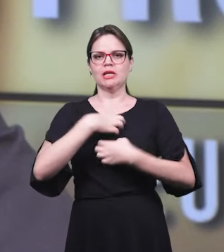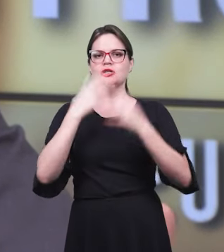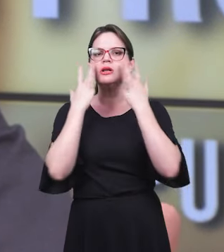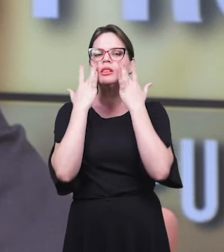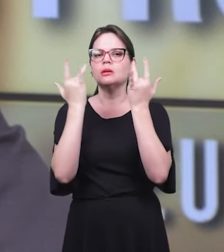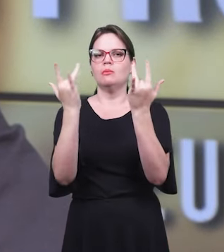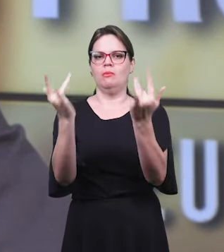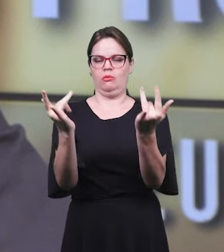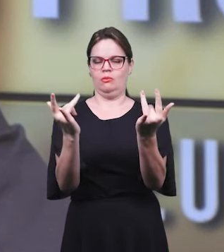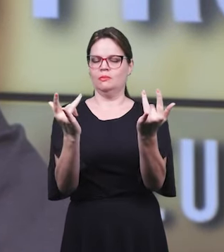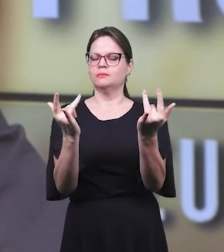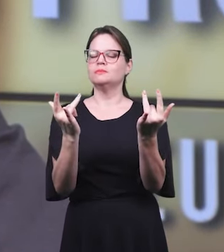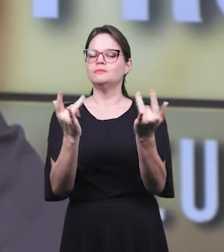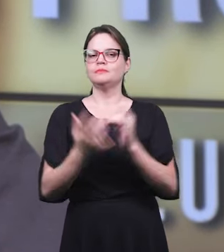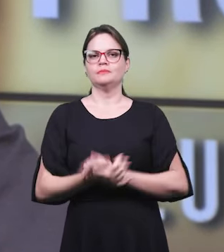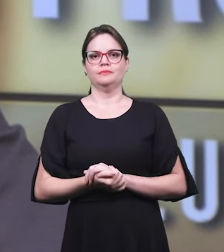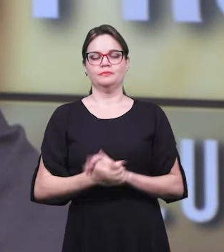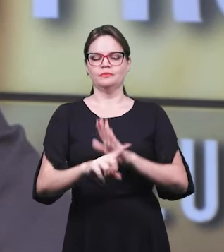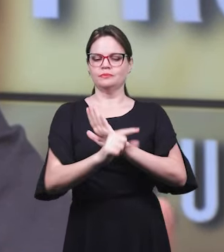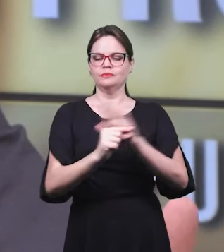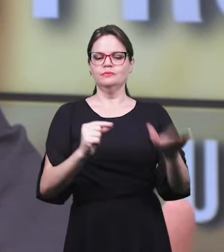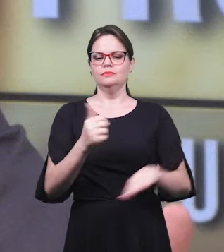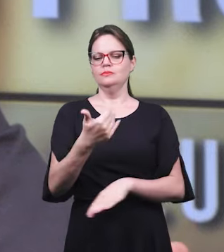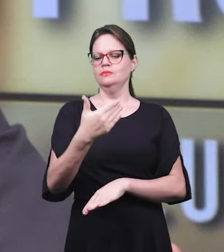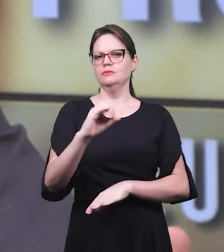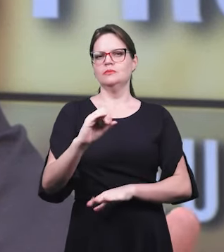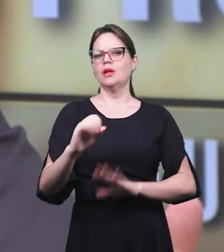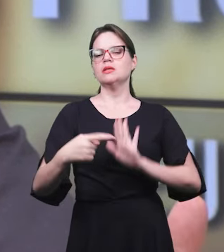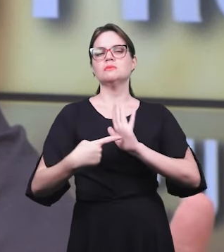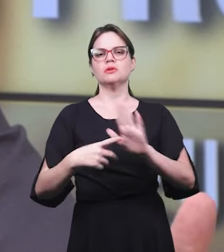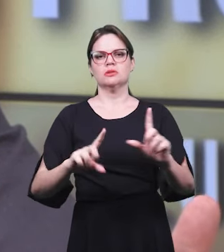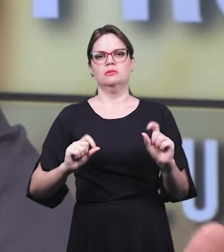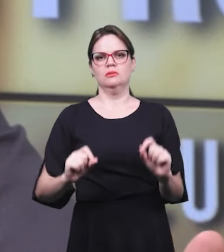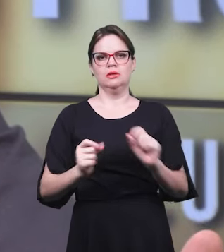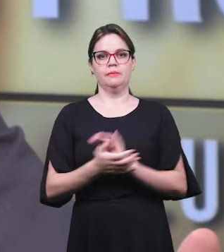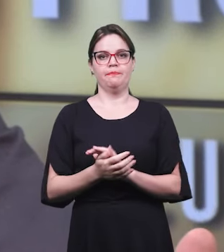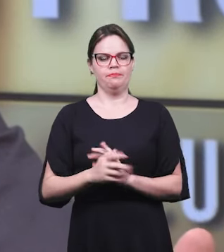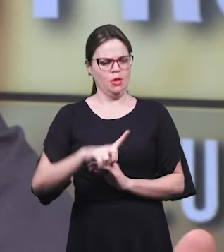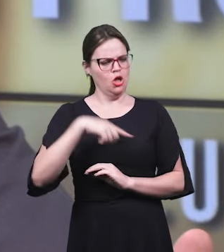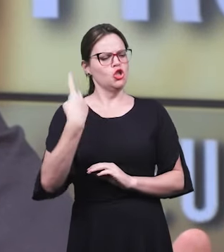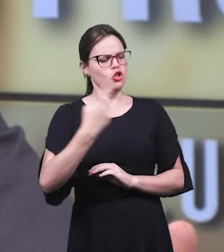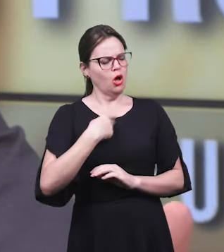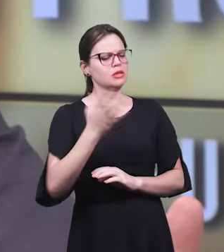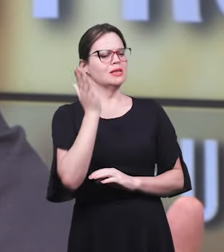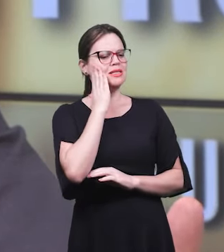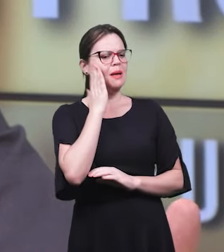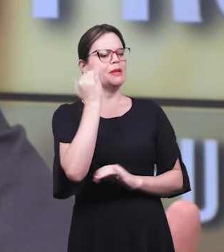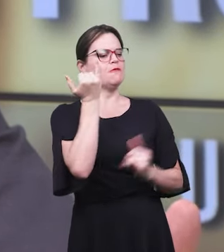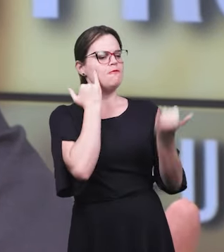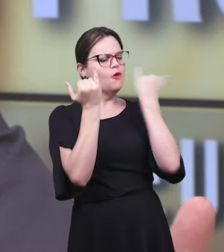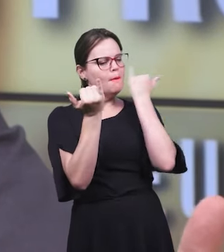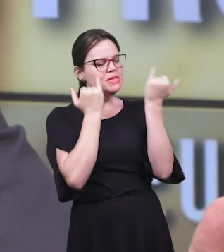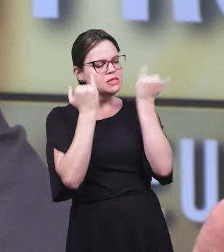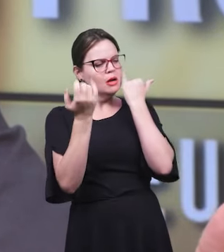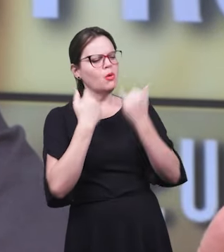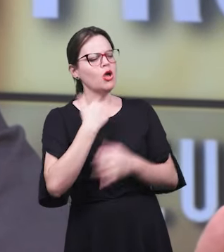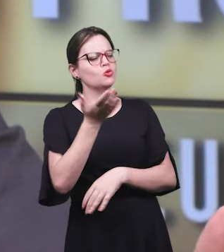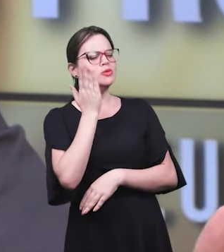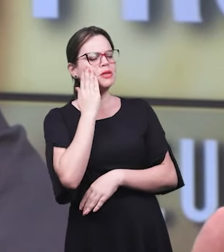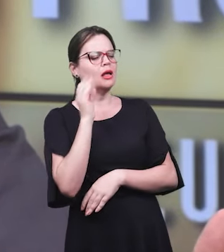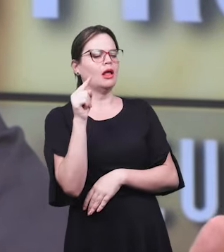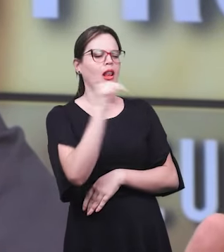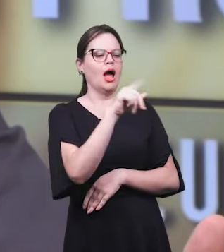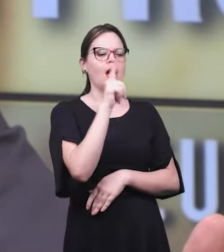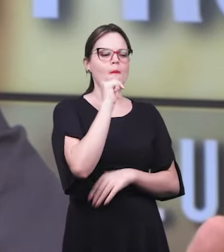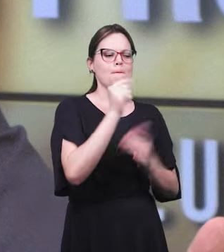E ela diz no verso 10, nós temos ouvido que o Senhor secou as